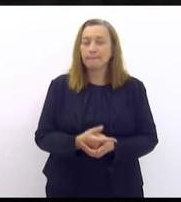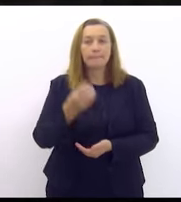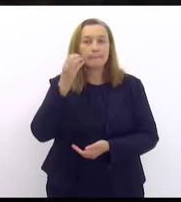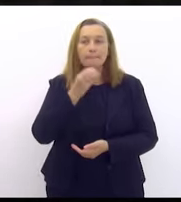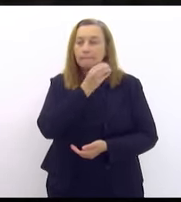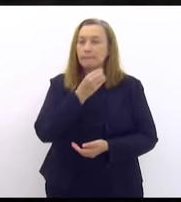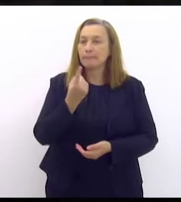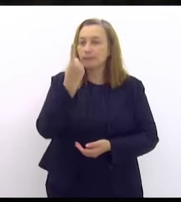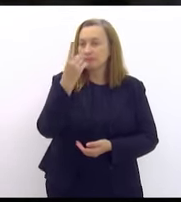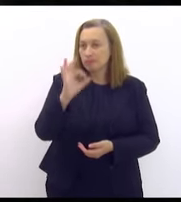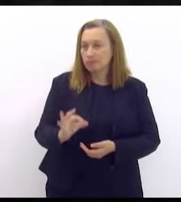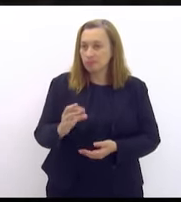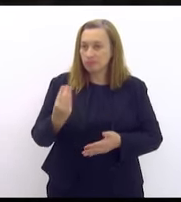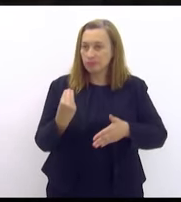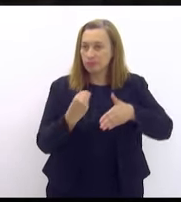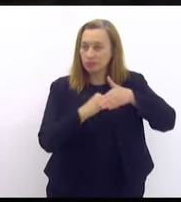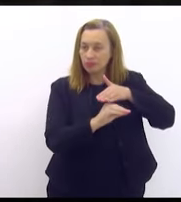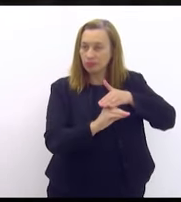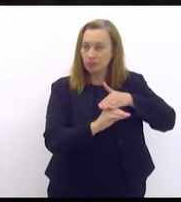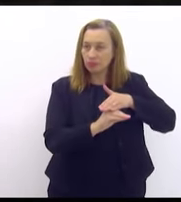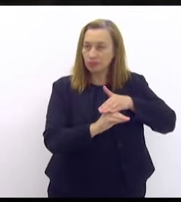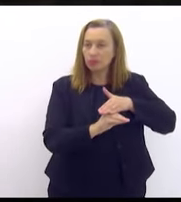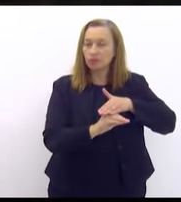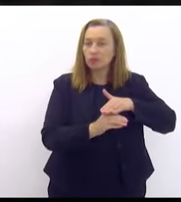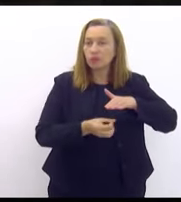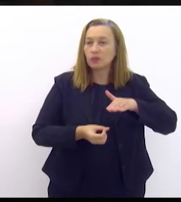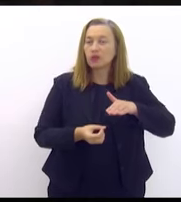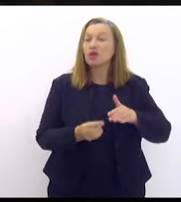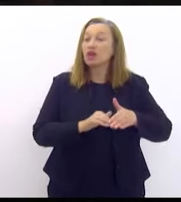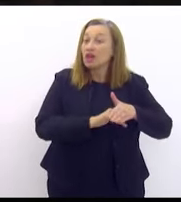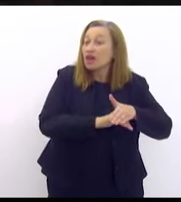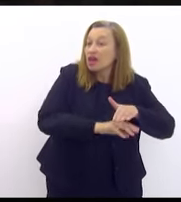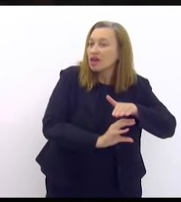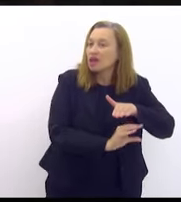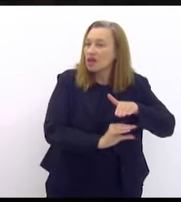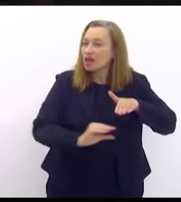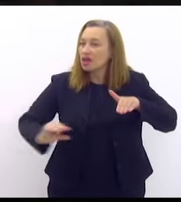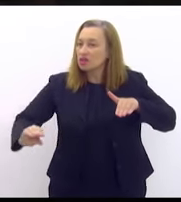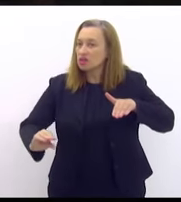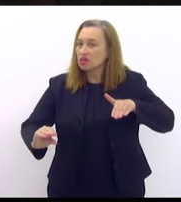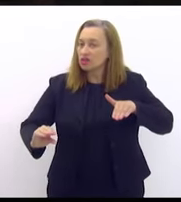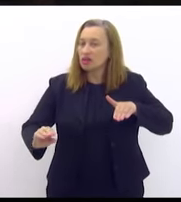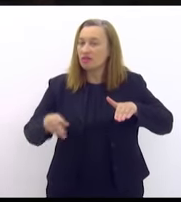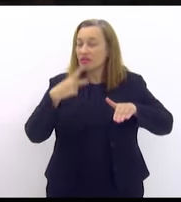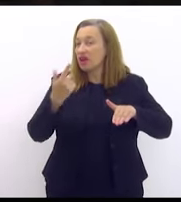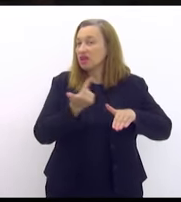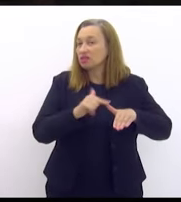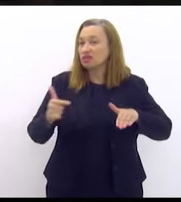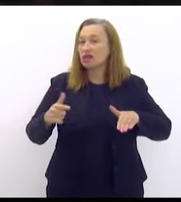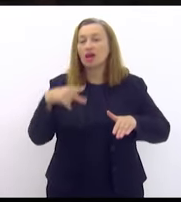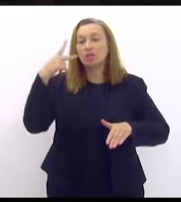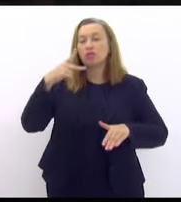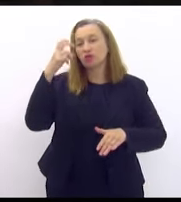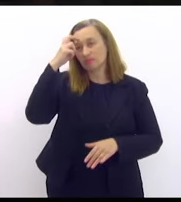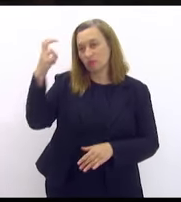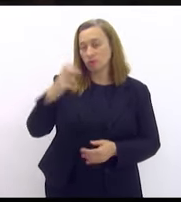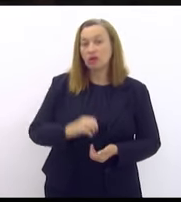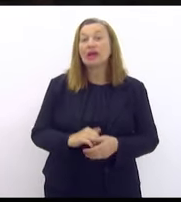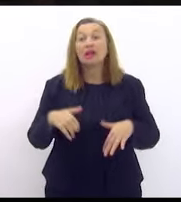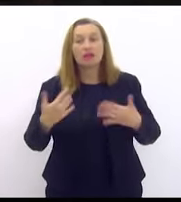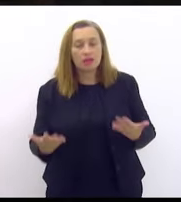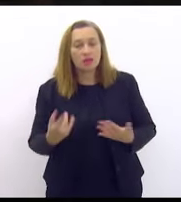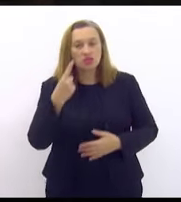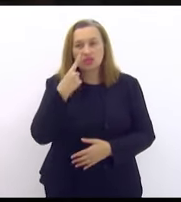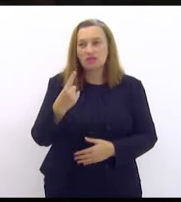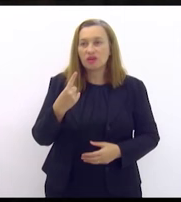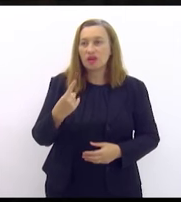põe um centavo a mais do que já tem no fundo. E retirar o fundo é basicamente dizer que não haverá política para a cultura. Então, a gente